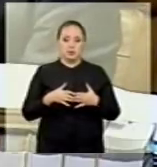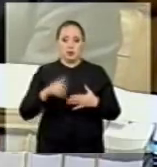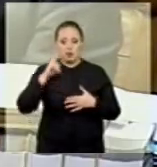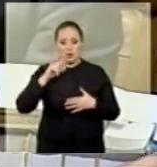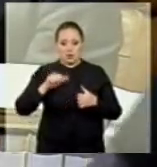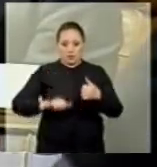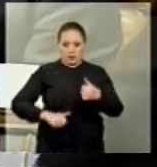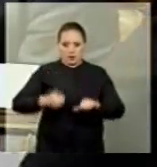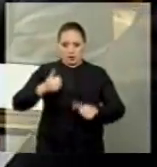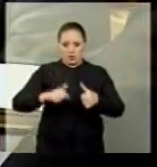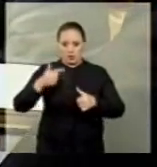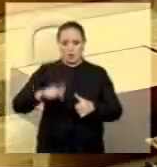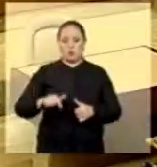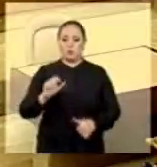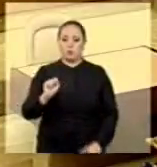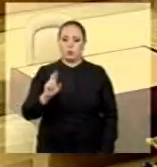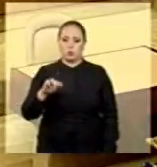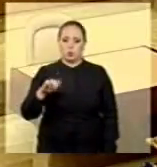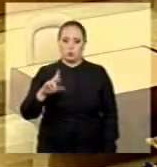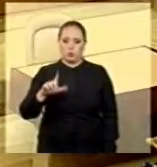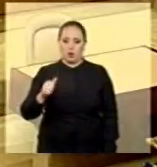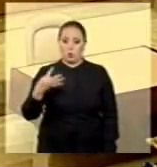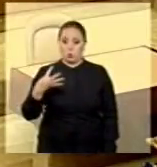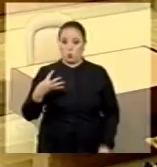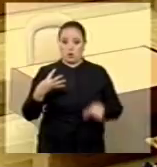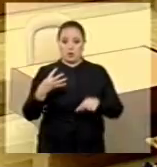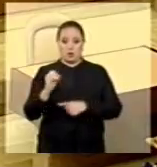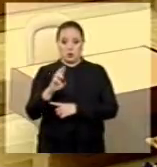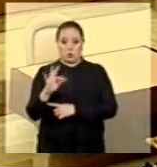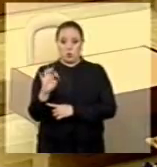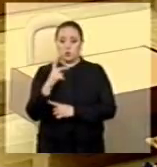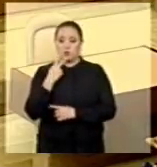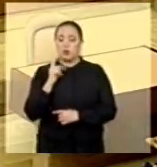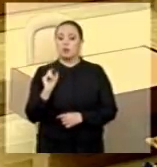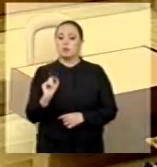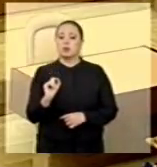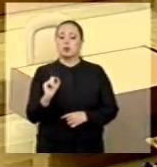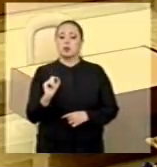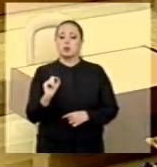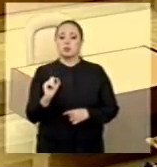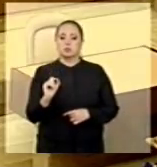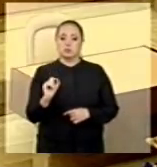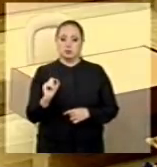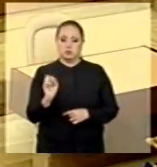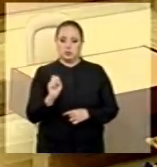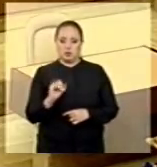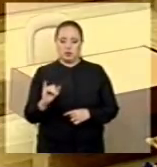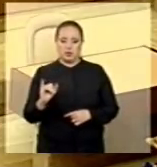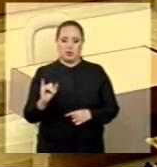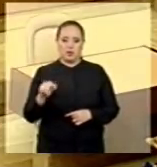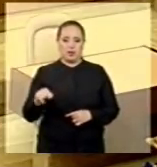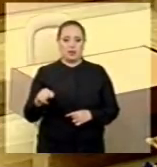reanalisando a súmula 4 desta corte, que dizia expressamente que congressista nomeado ministro de